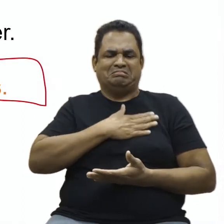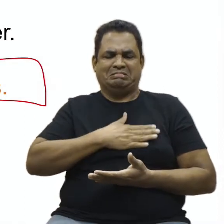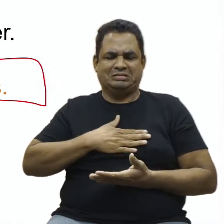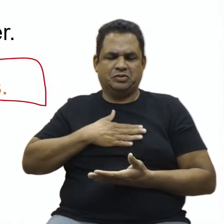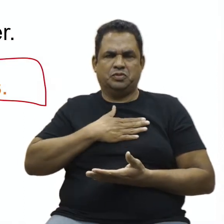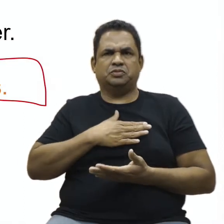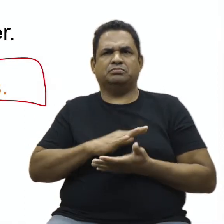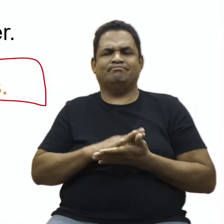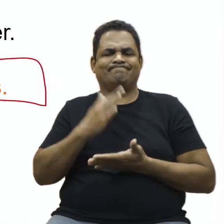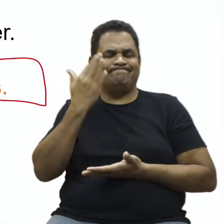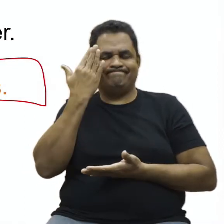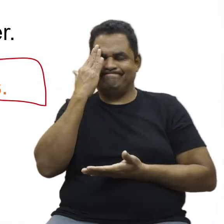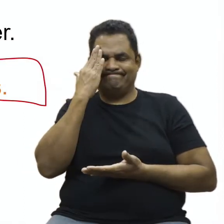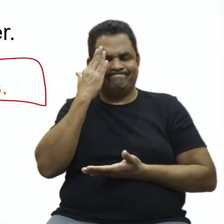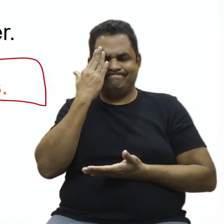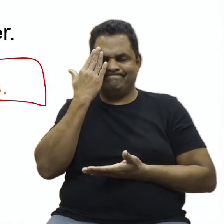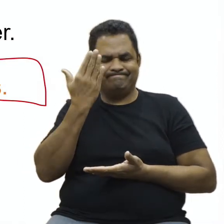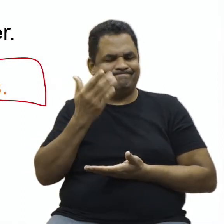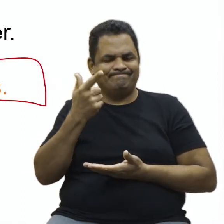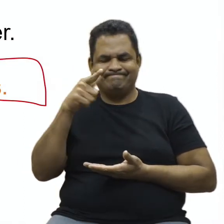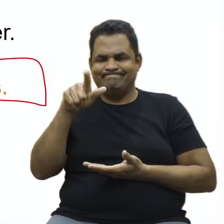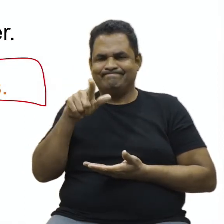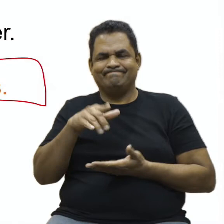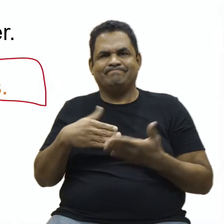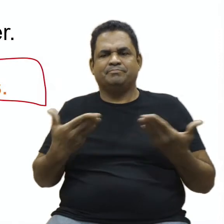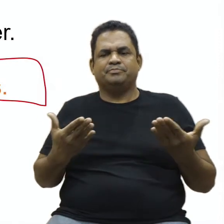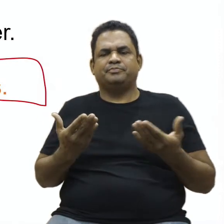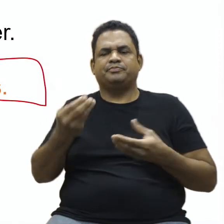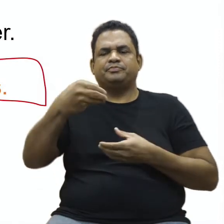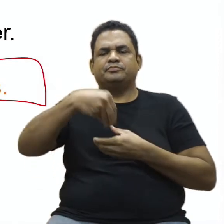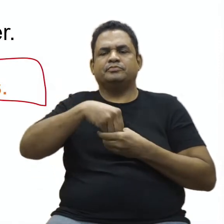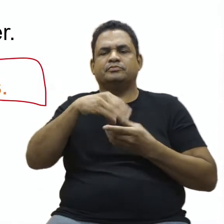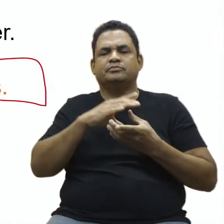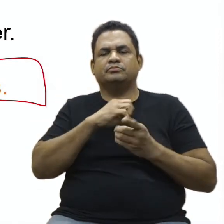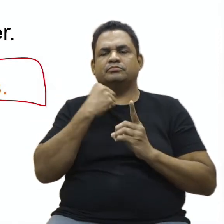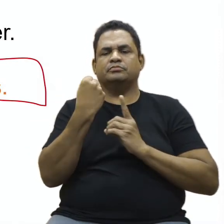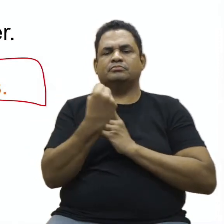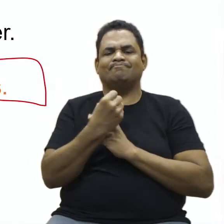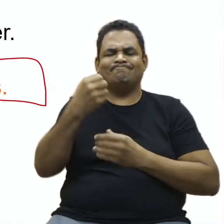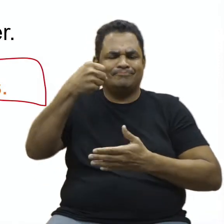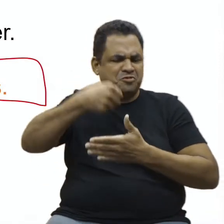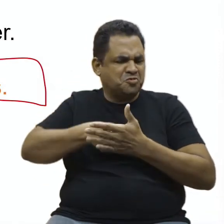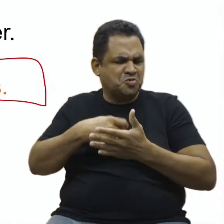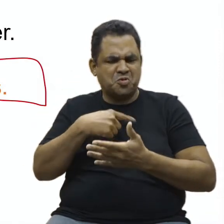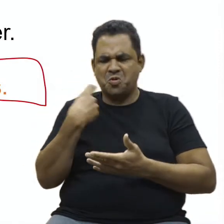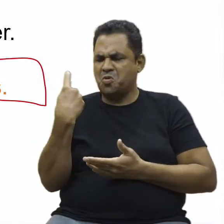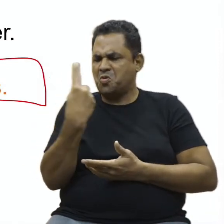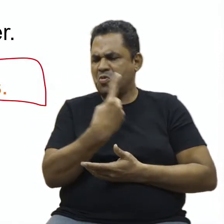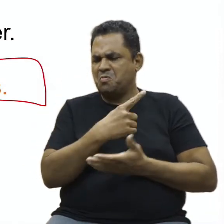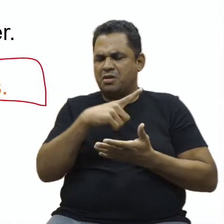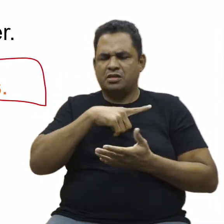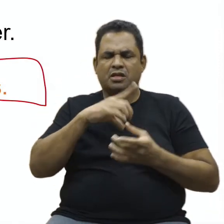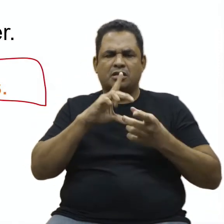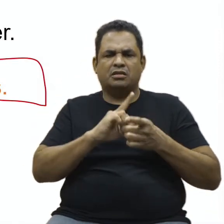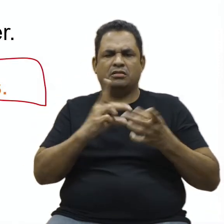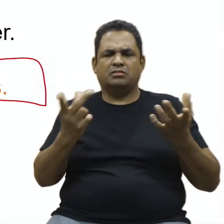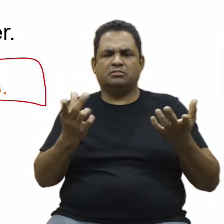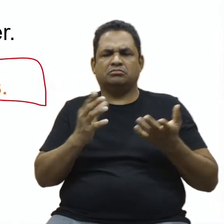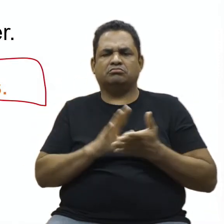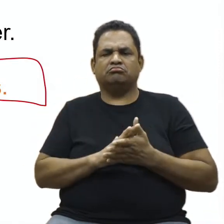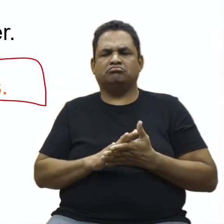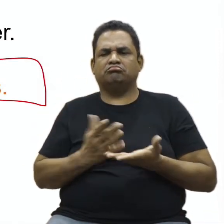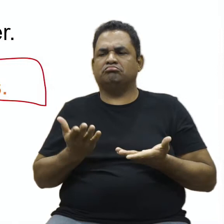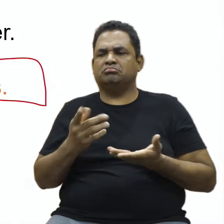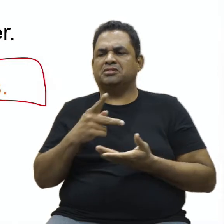entendo isso não, ainda não consegui entender numa sociedade que a gente lutou tanto para ter democracia, a galera se